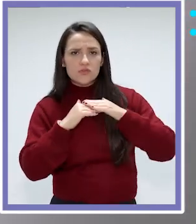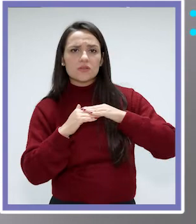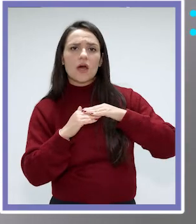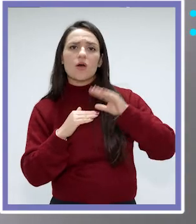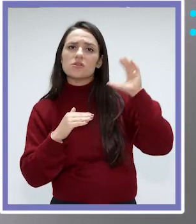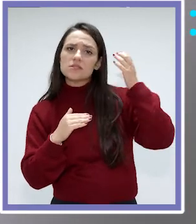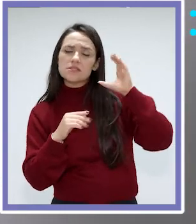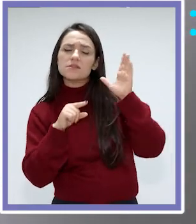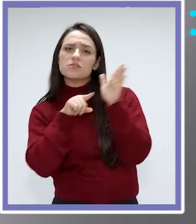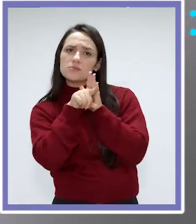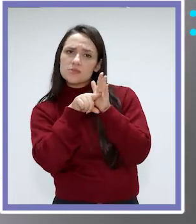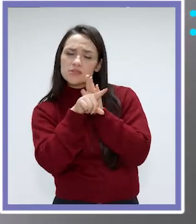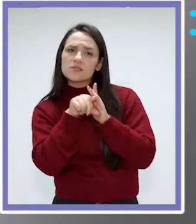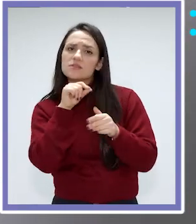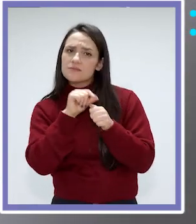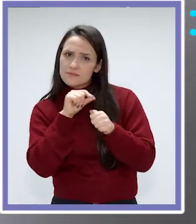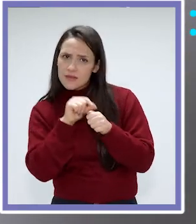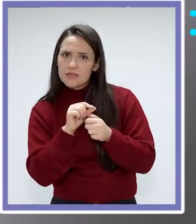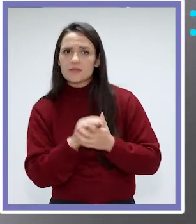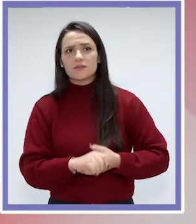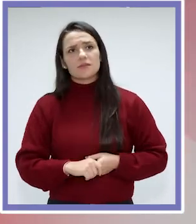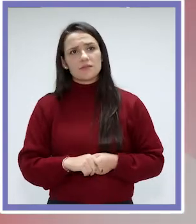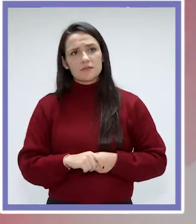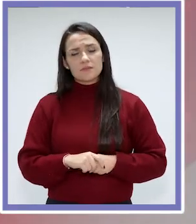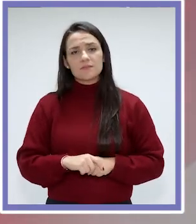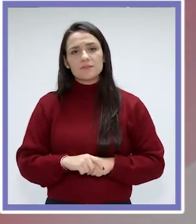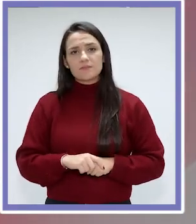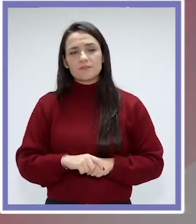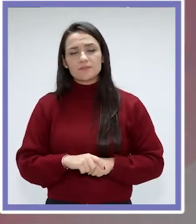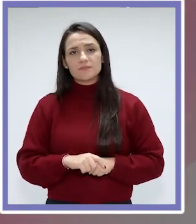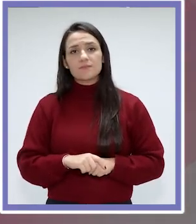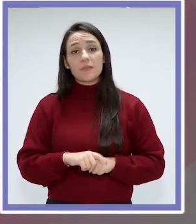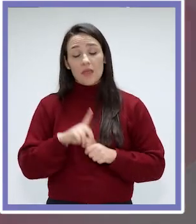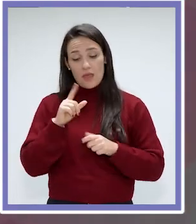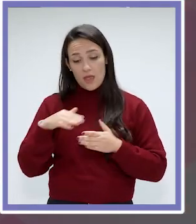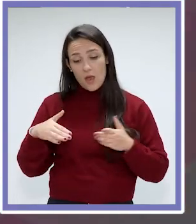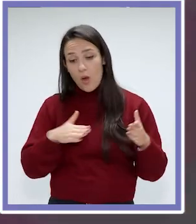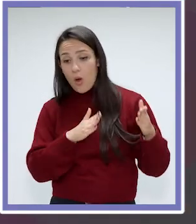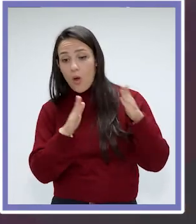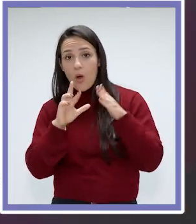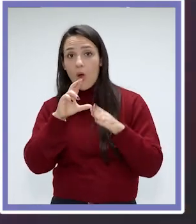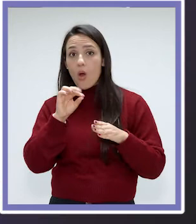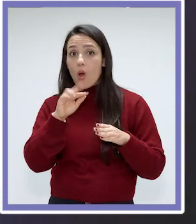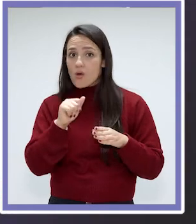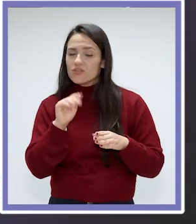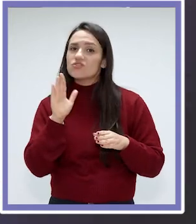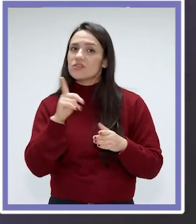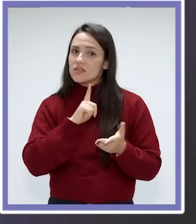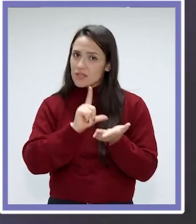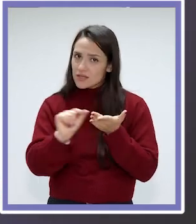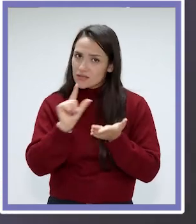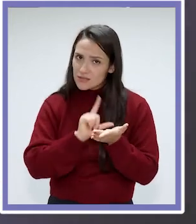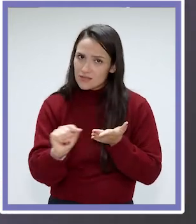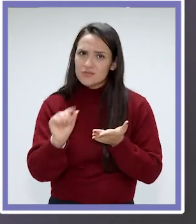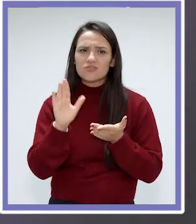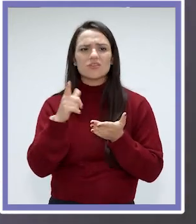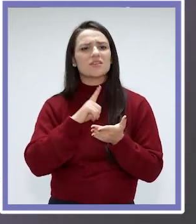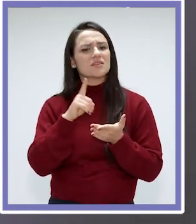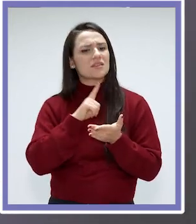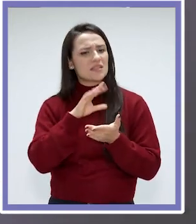apontamentos importantes sobre as várias variáveis em torno da implantação da rota. Como o senhor falou, já tem artigo